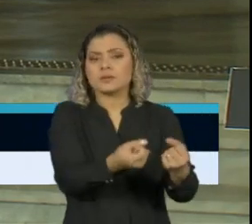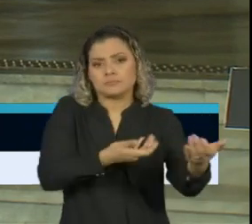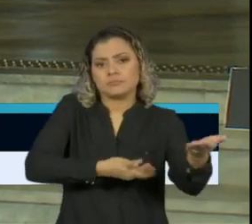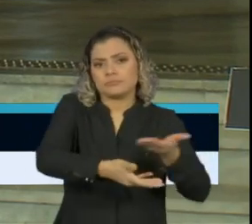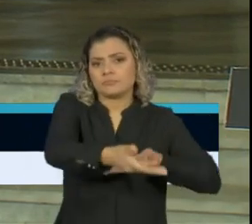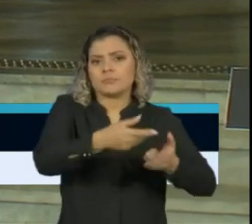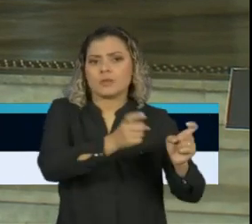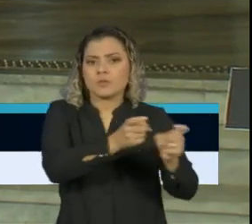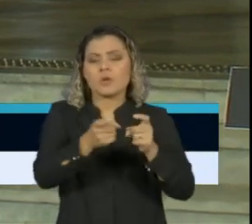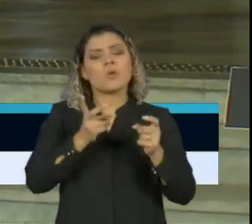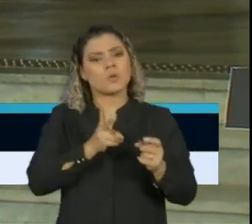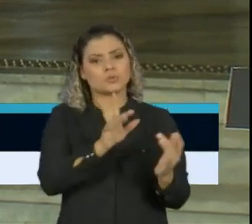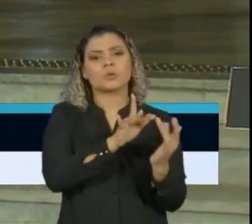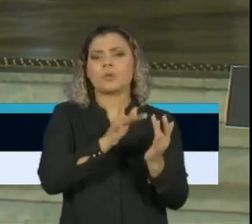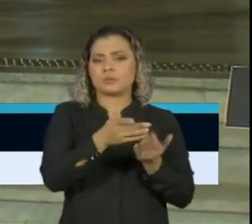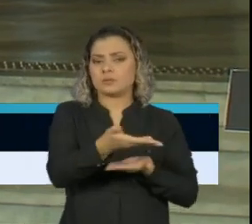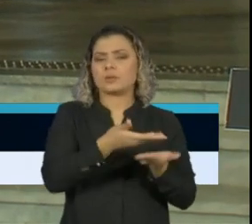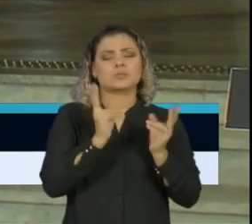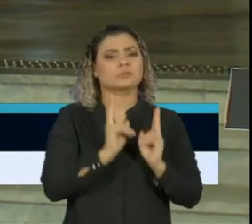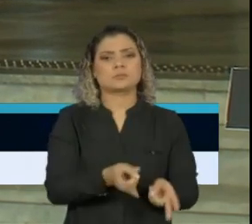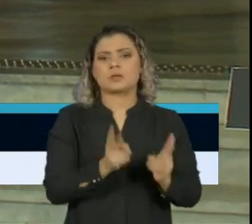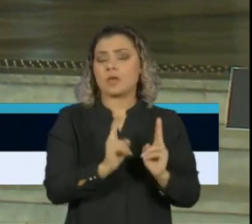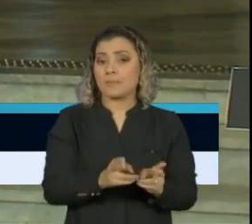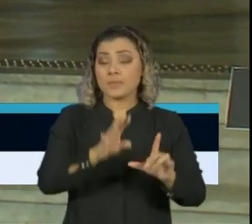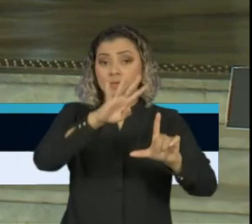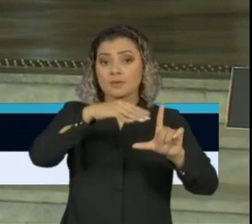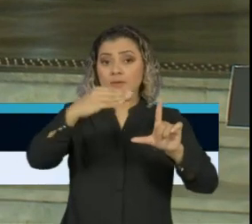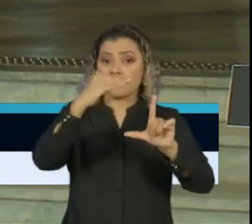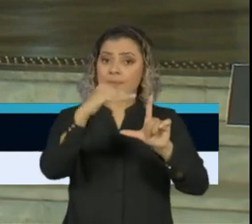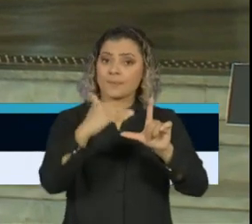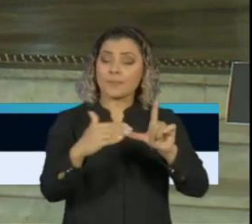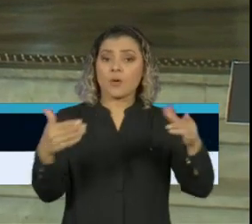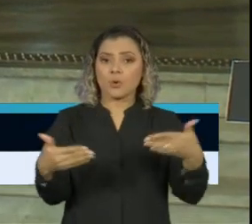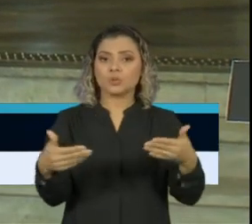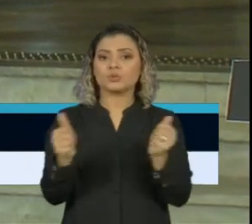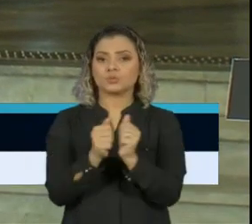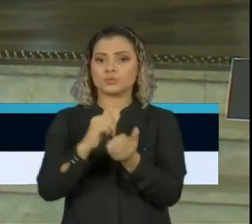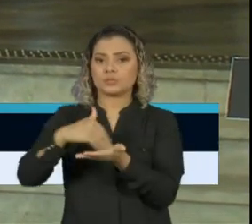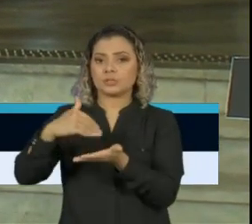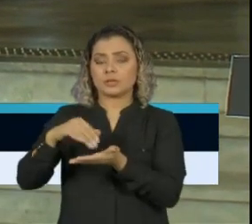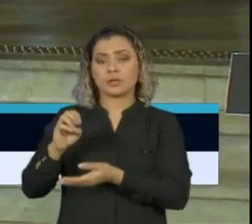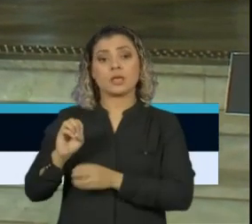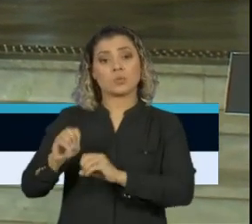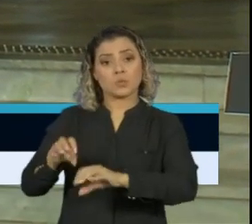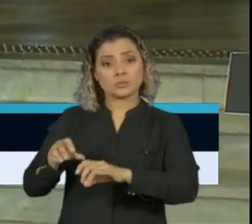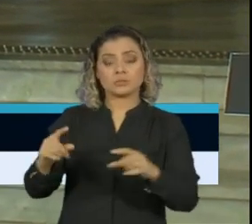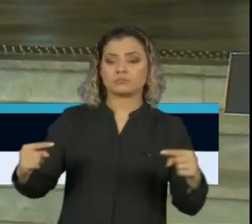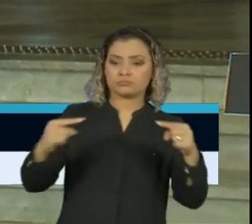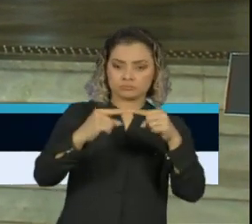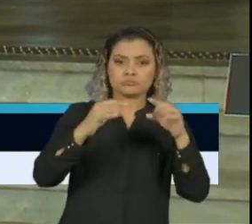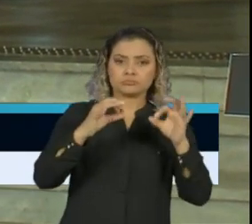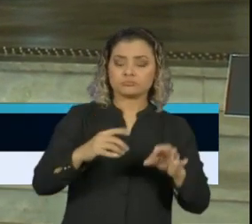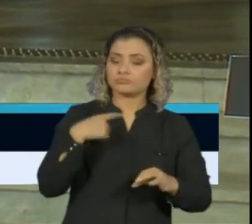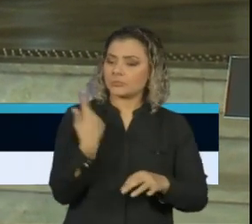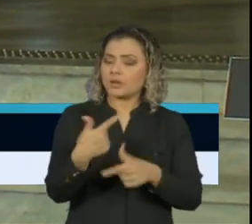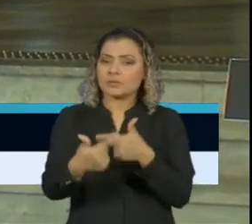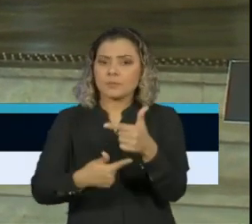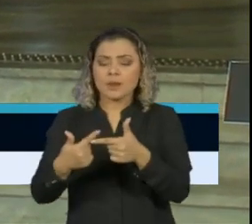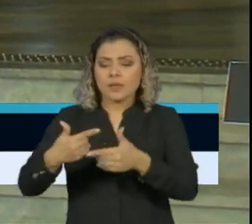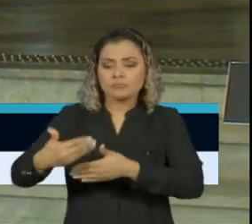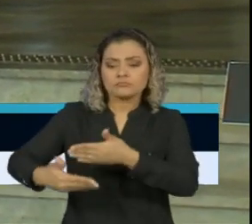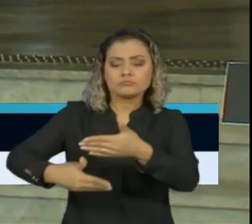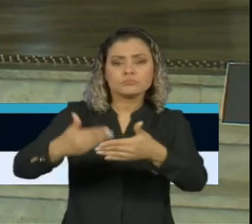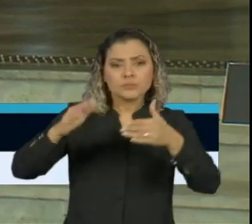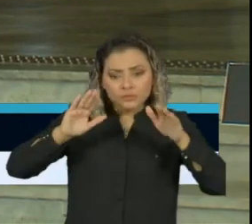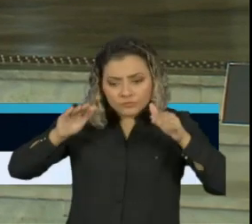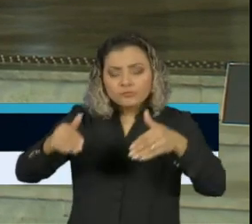diálogo e estamos mantendo esse diálogo sempre. O cronograma está alinhado hoje com a Secretaria de Educação e vamos trabalhar eventualmente